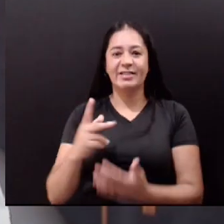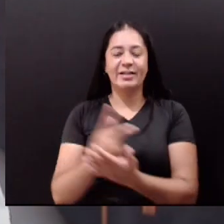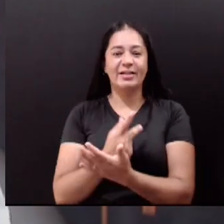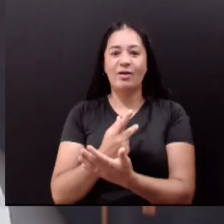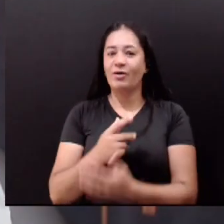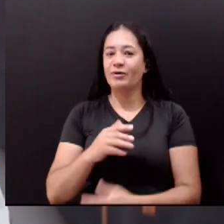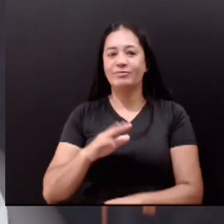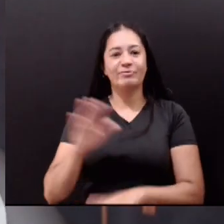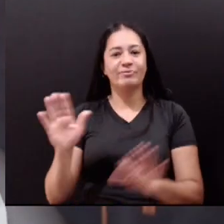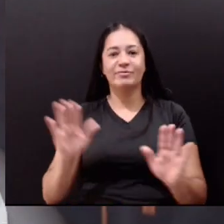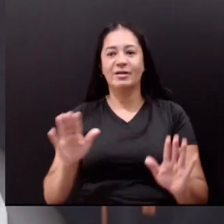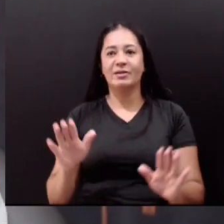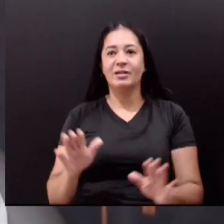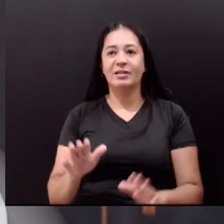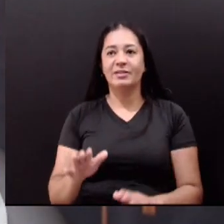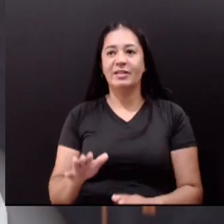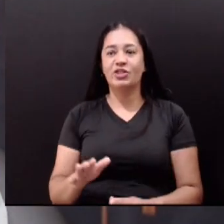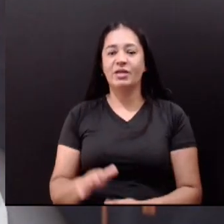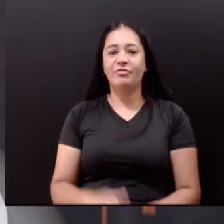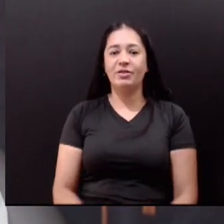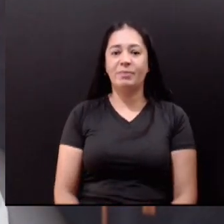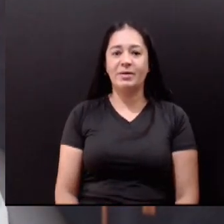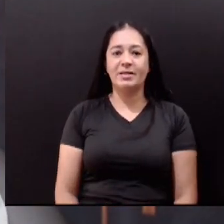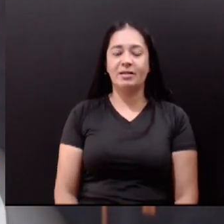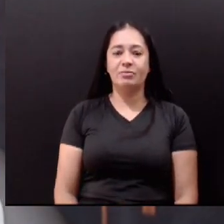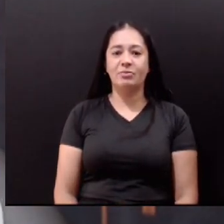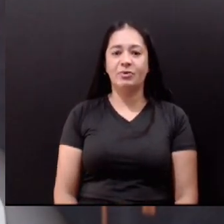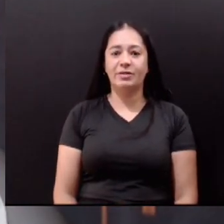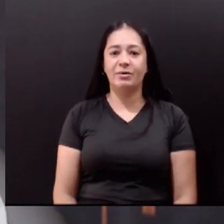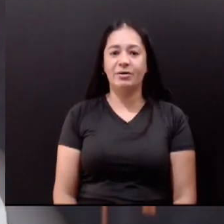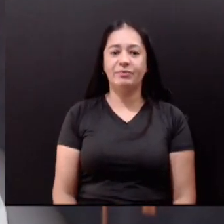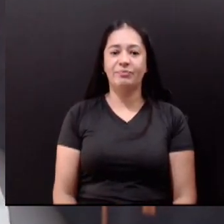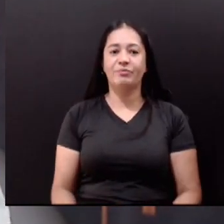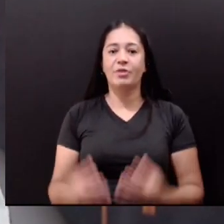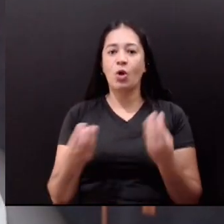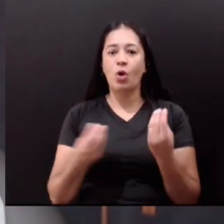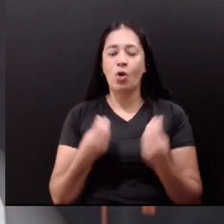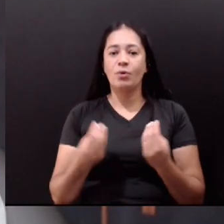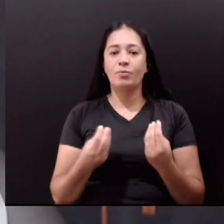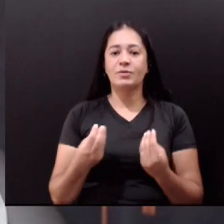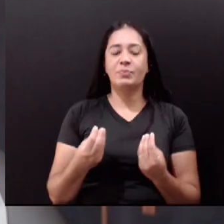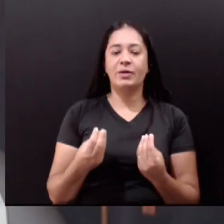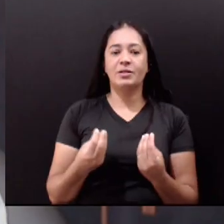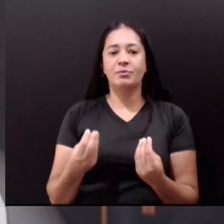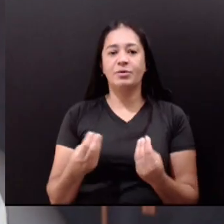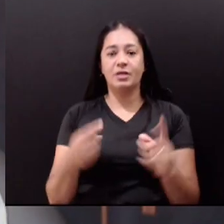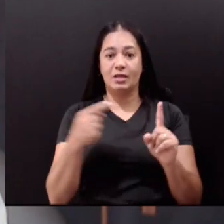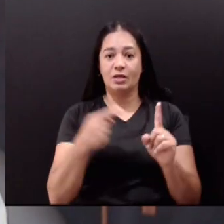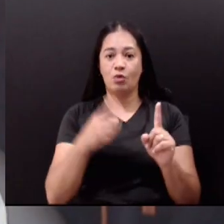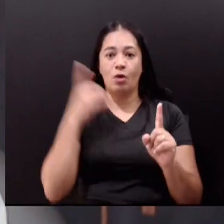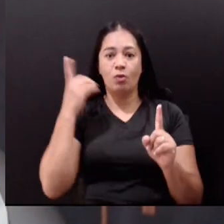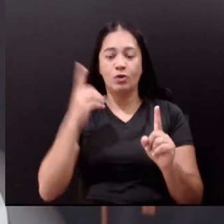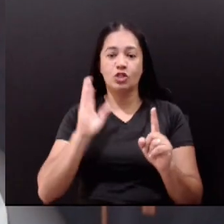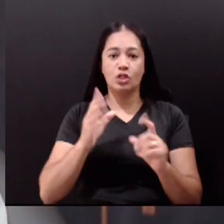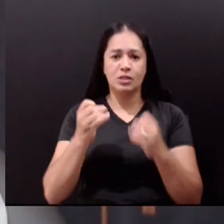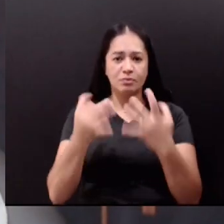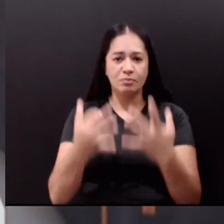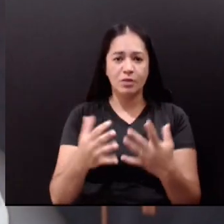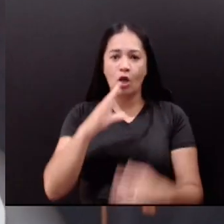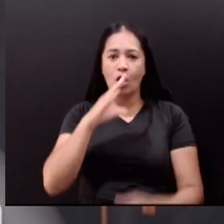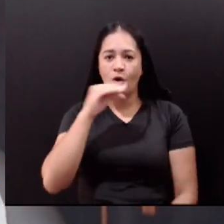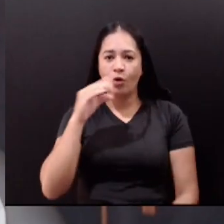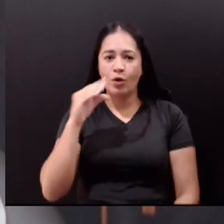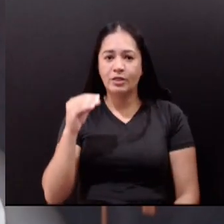não se perpetuem, né. E realmente, como o doutor Rodrigo colocou muito bem, os adolescentes copiam